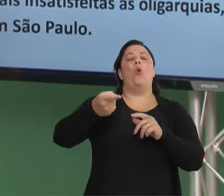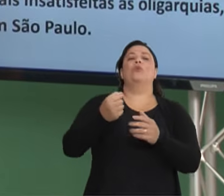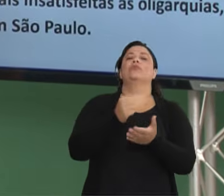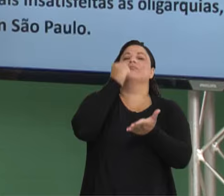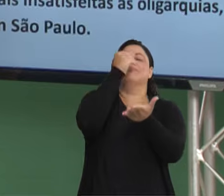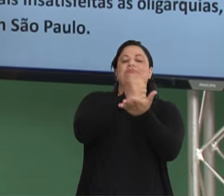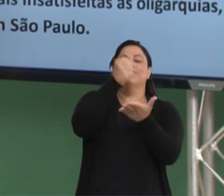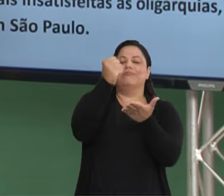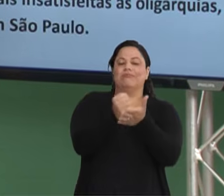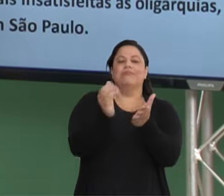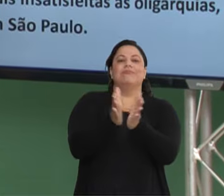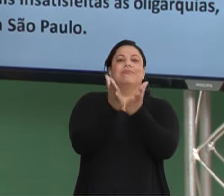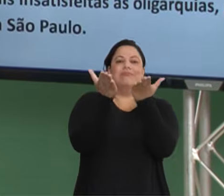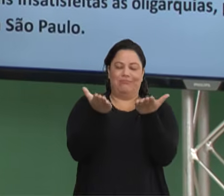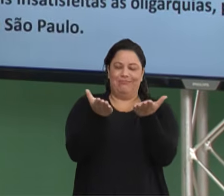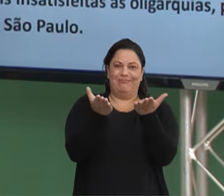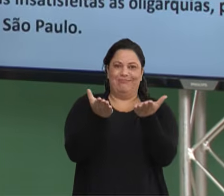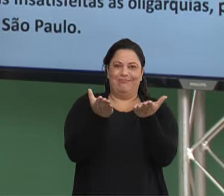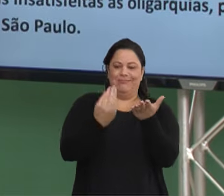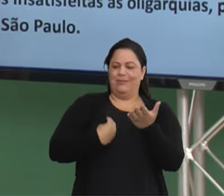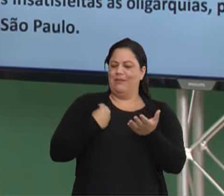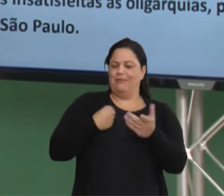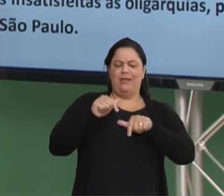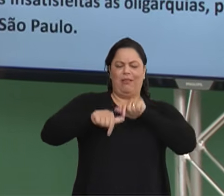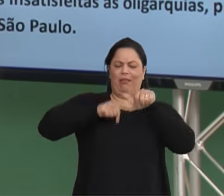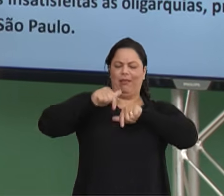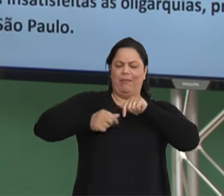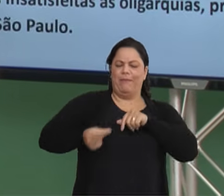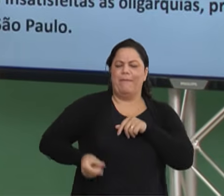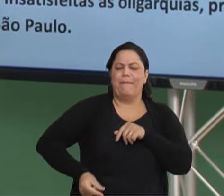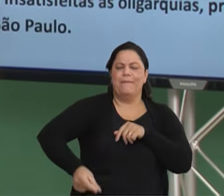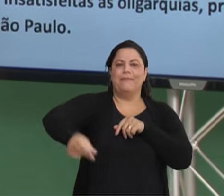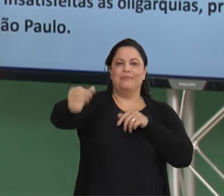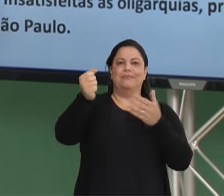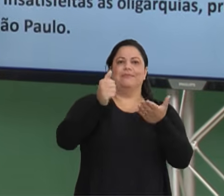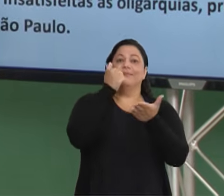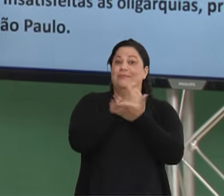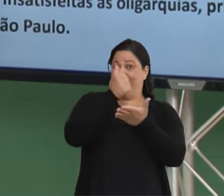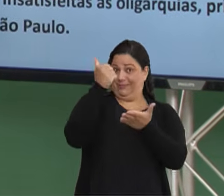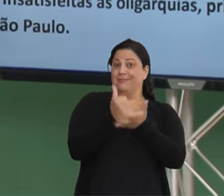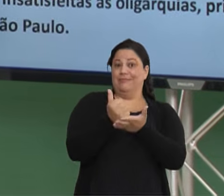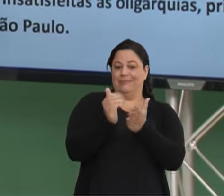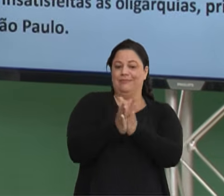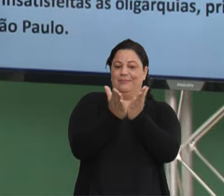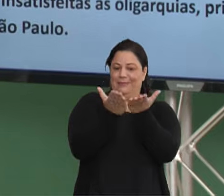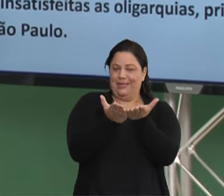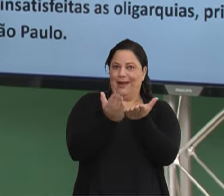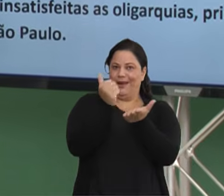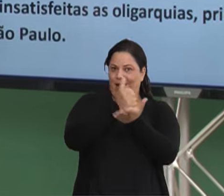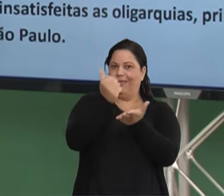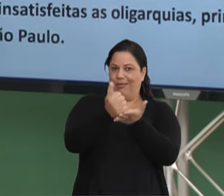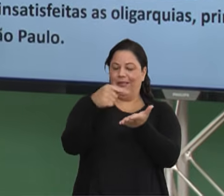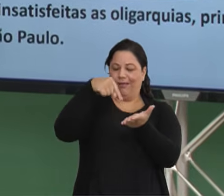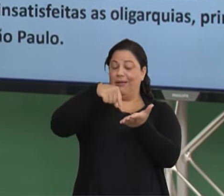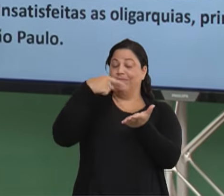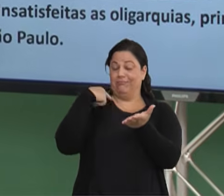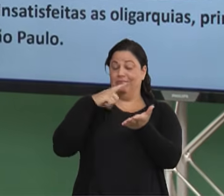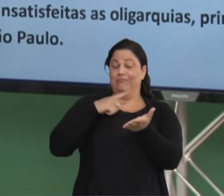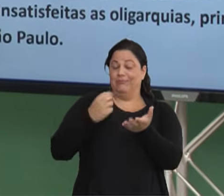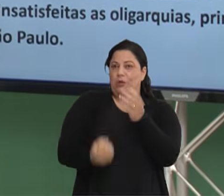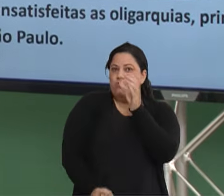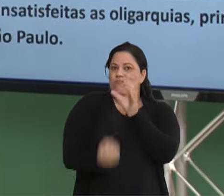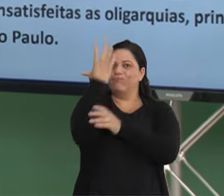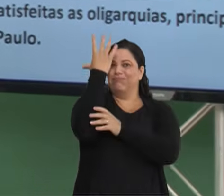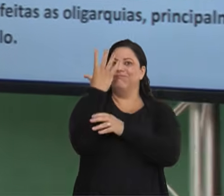fica registrada toda a vida funcional ali do trabalhador. Então agora tem um documento único para registrar toda a vida